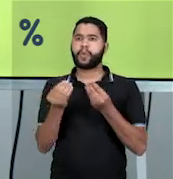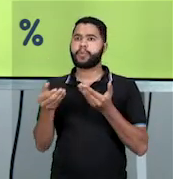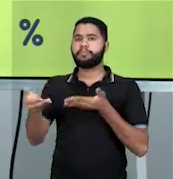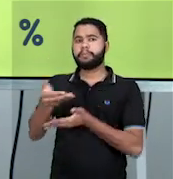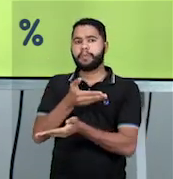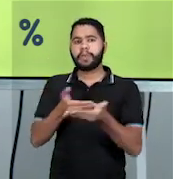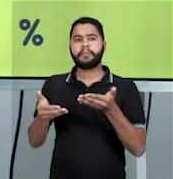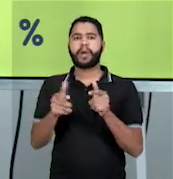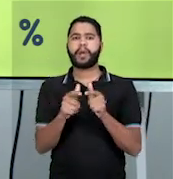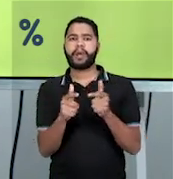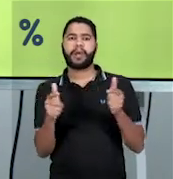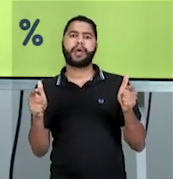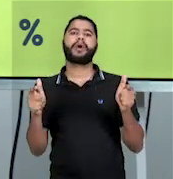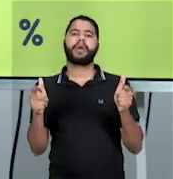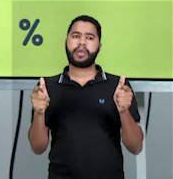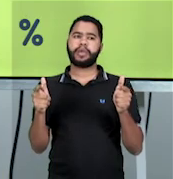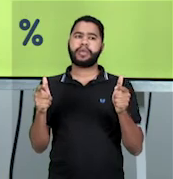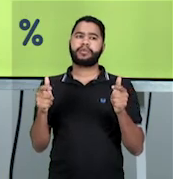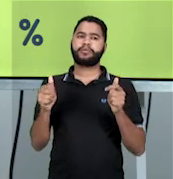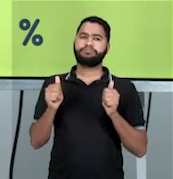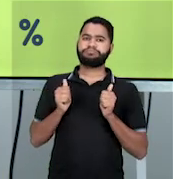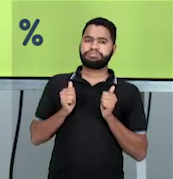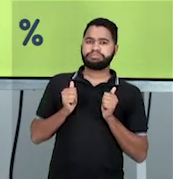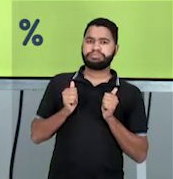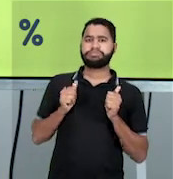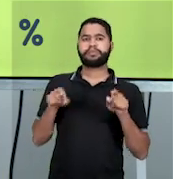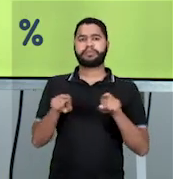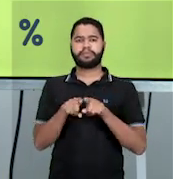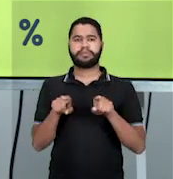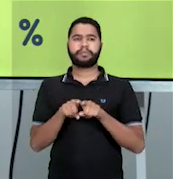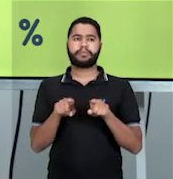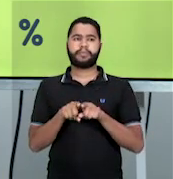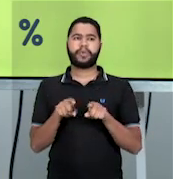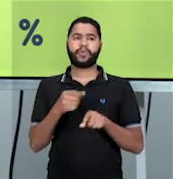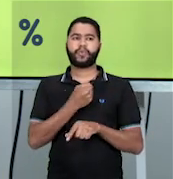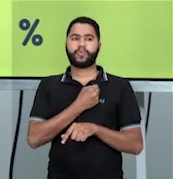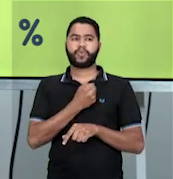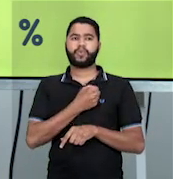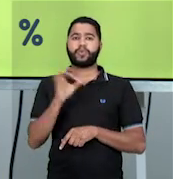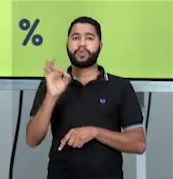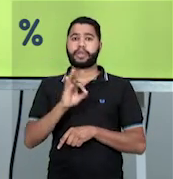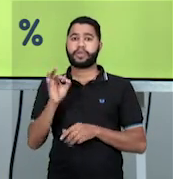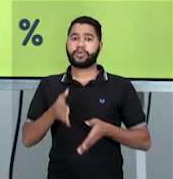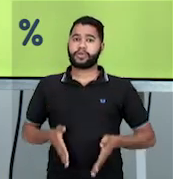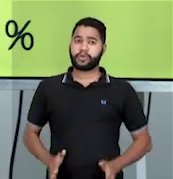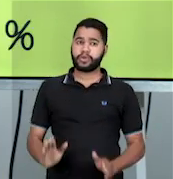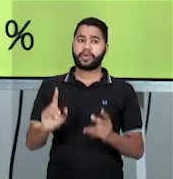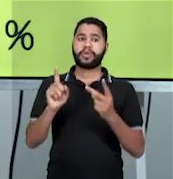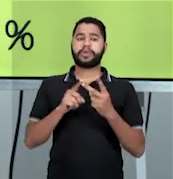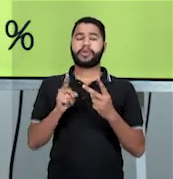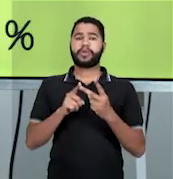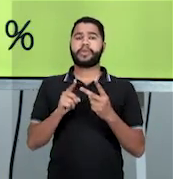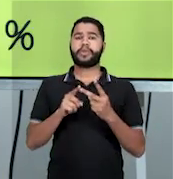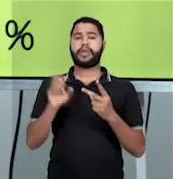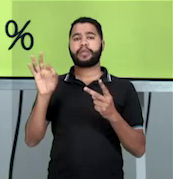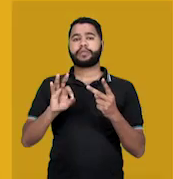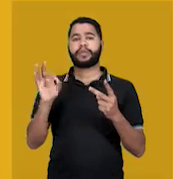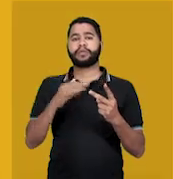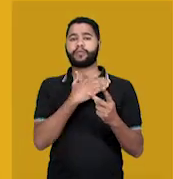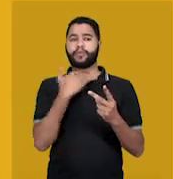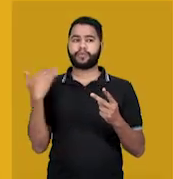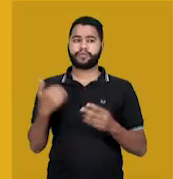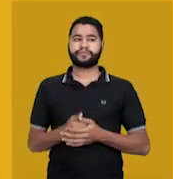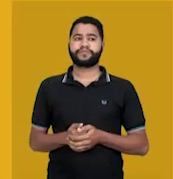de crescimento, estagnação em relação à população, ou seja, a taxa de natalidade e a taxa de mortalidade.